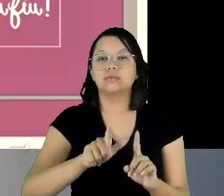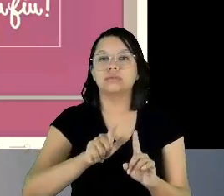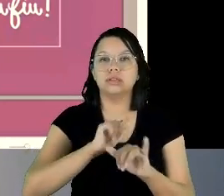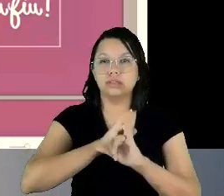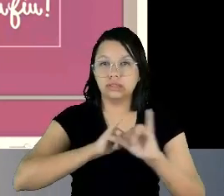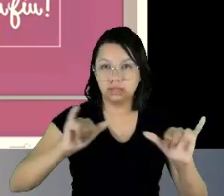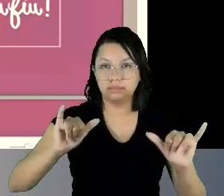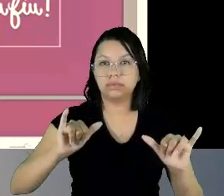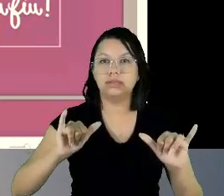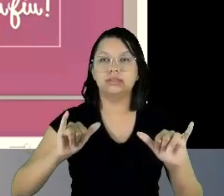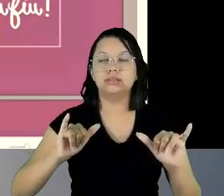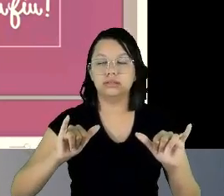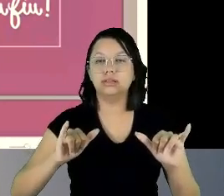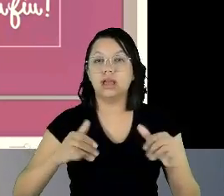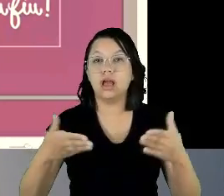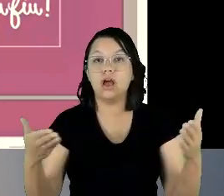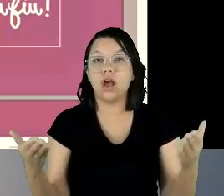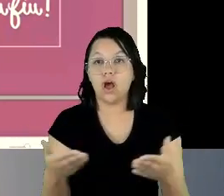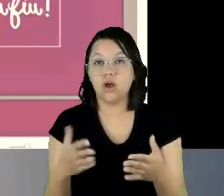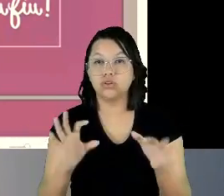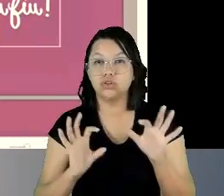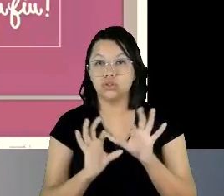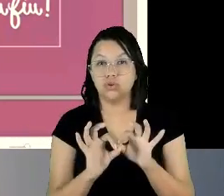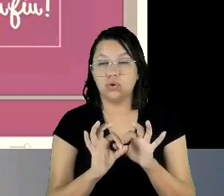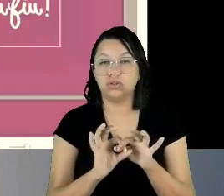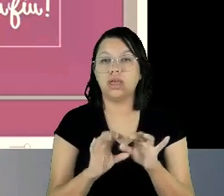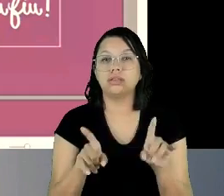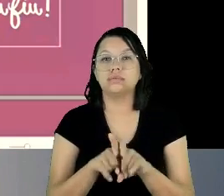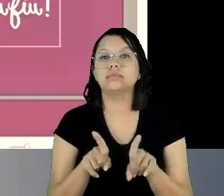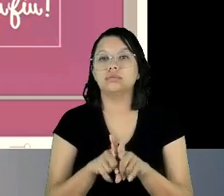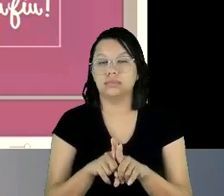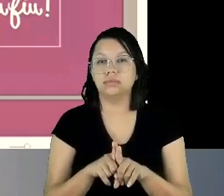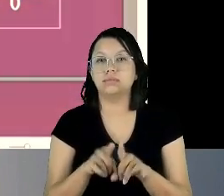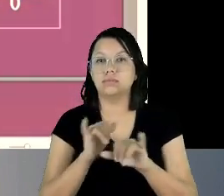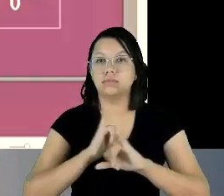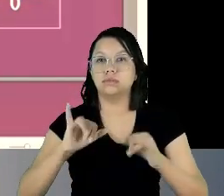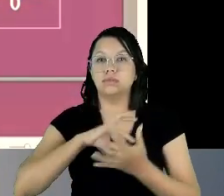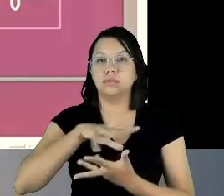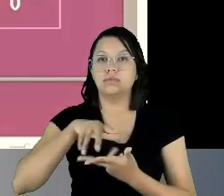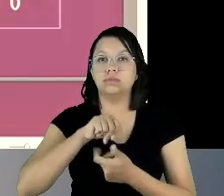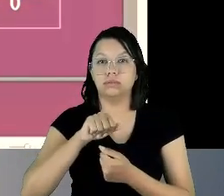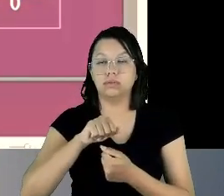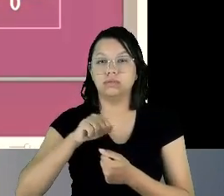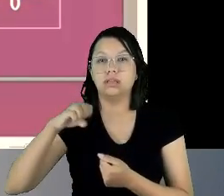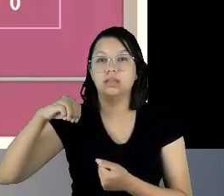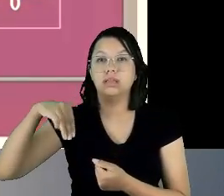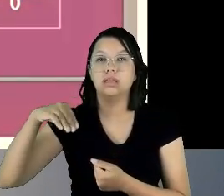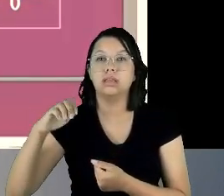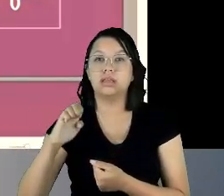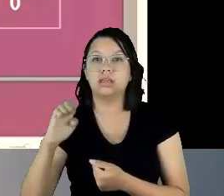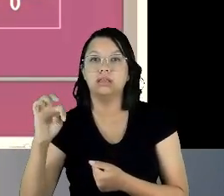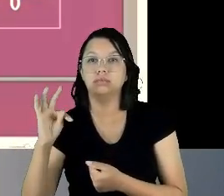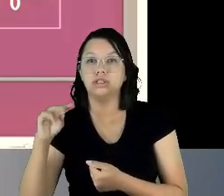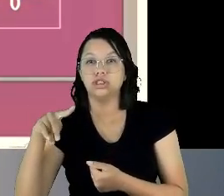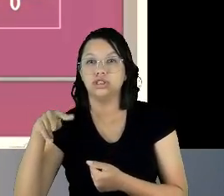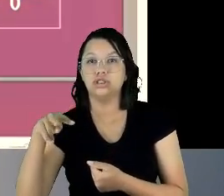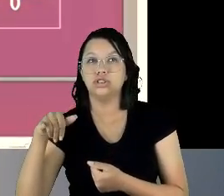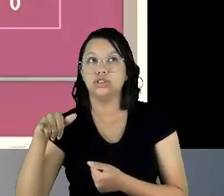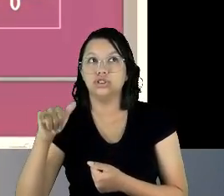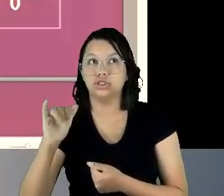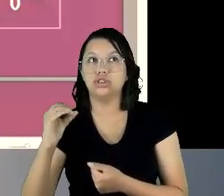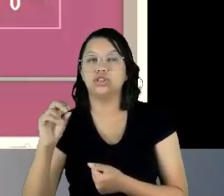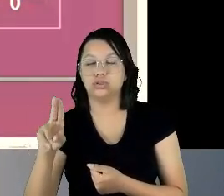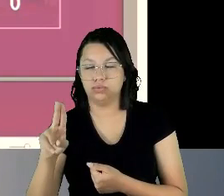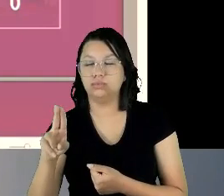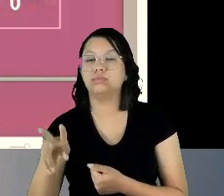que hoje se colocam e se conectam também com campanhas globais, uma delas a Me Too, que a Natália também lembrou,